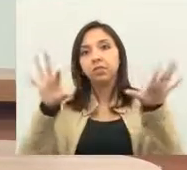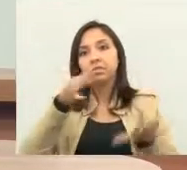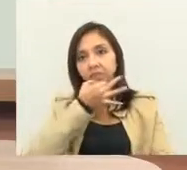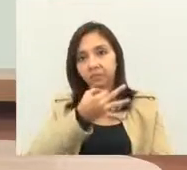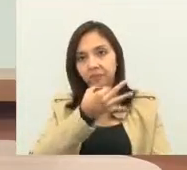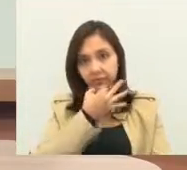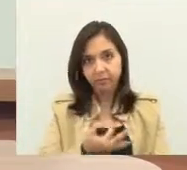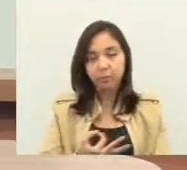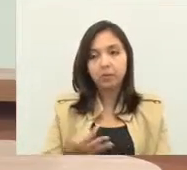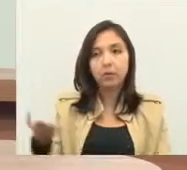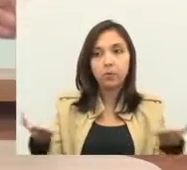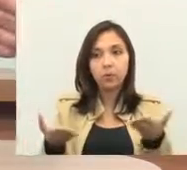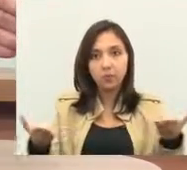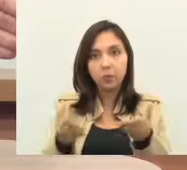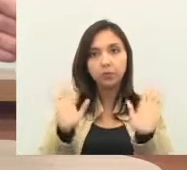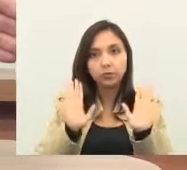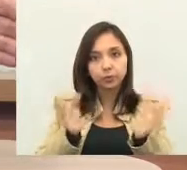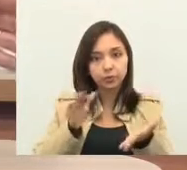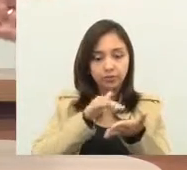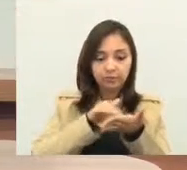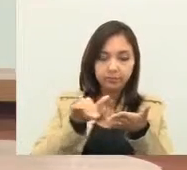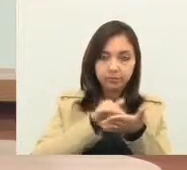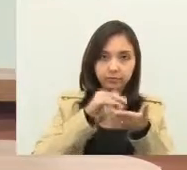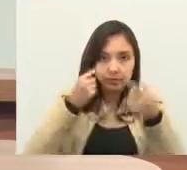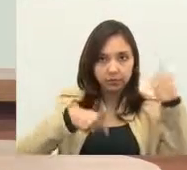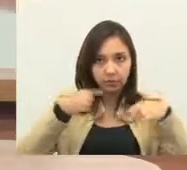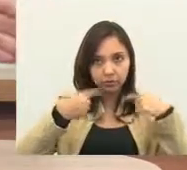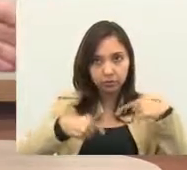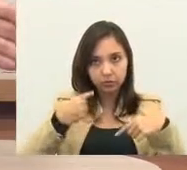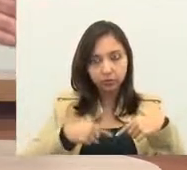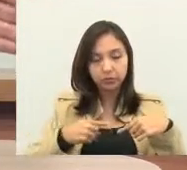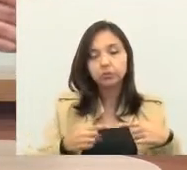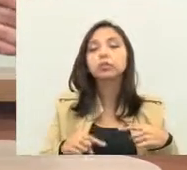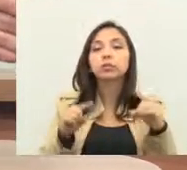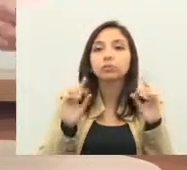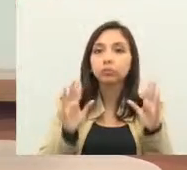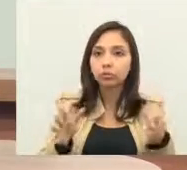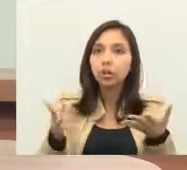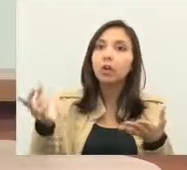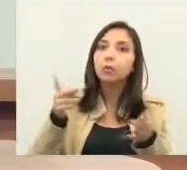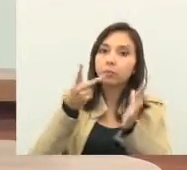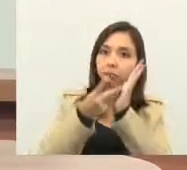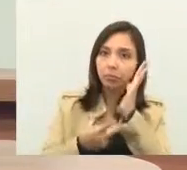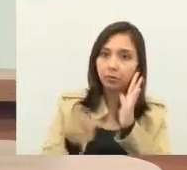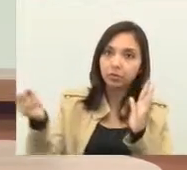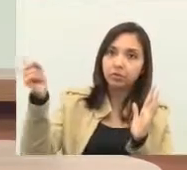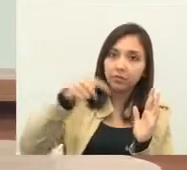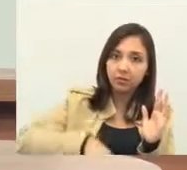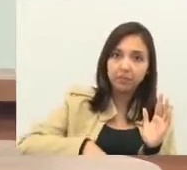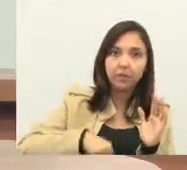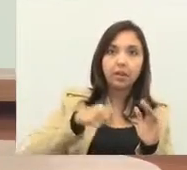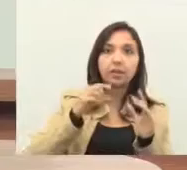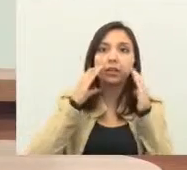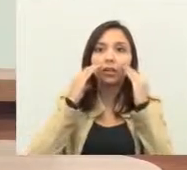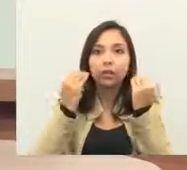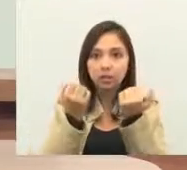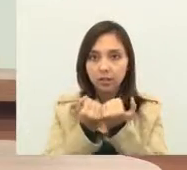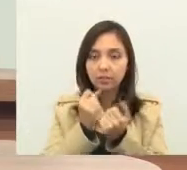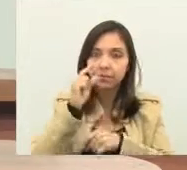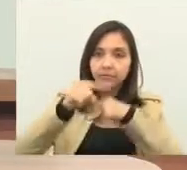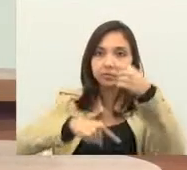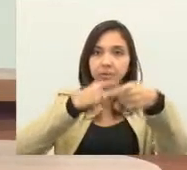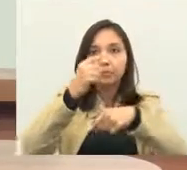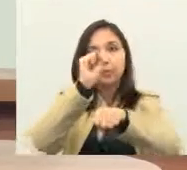direito. Então, hoje houve essa discussão, o projeto virá para a Câmara, segundo o secretário, depois